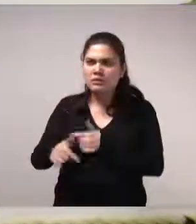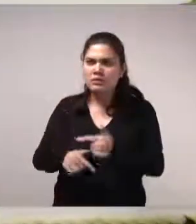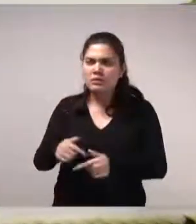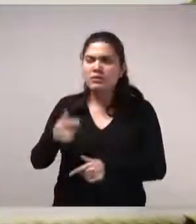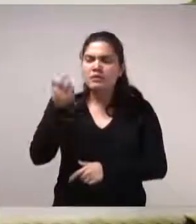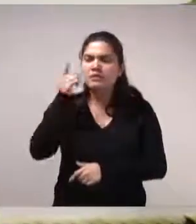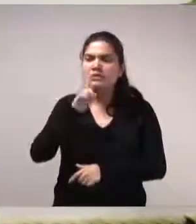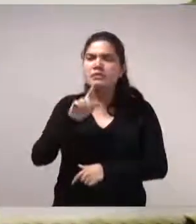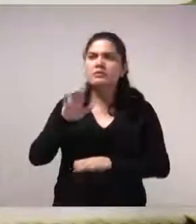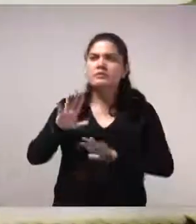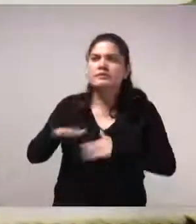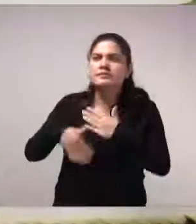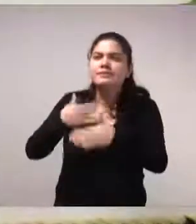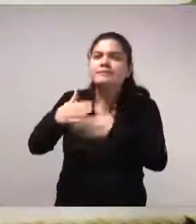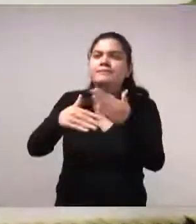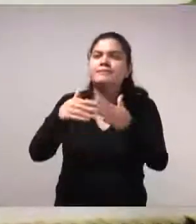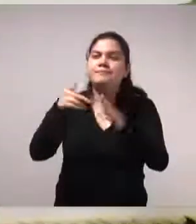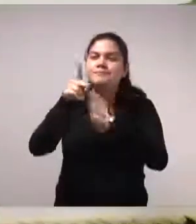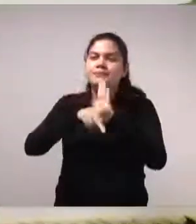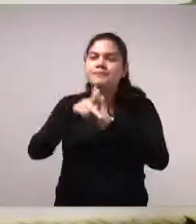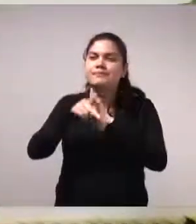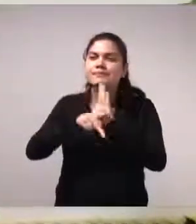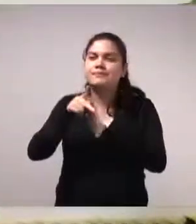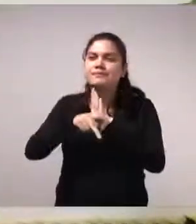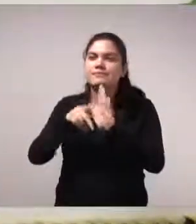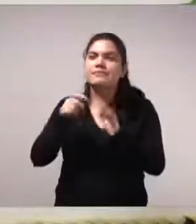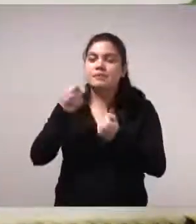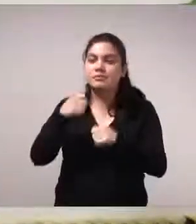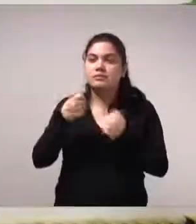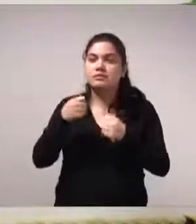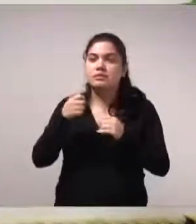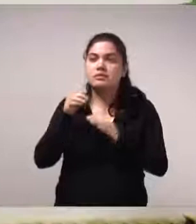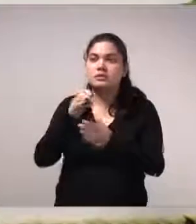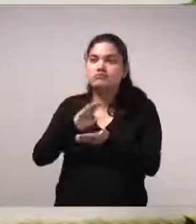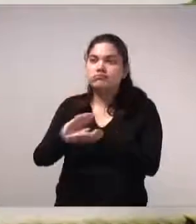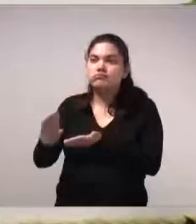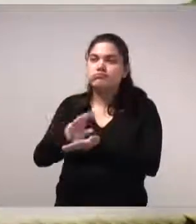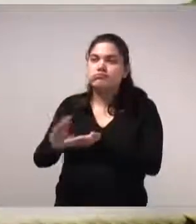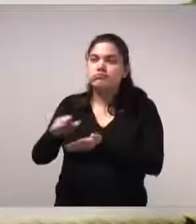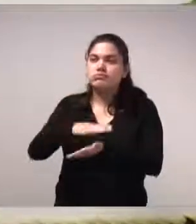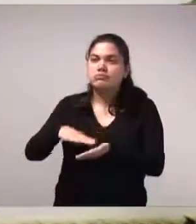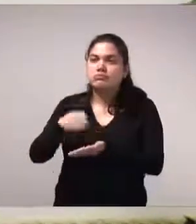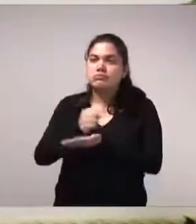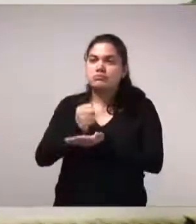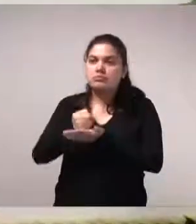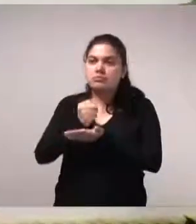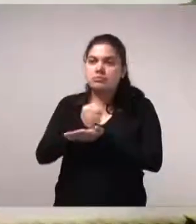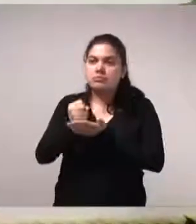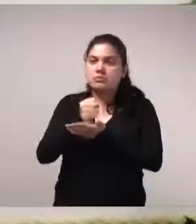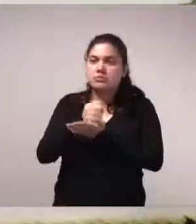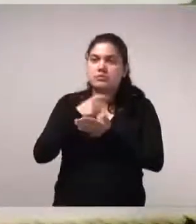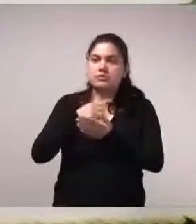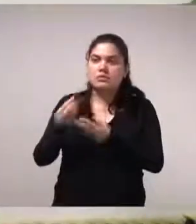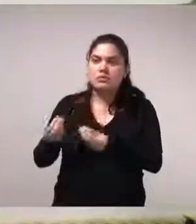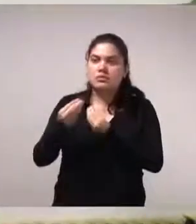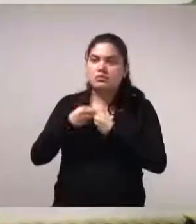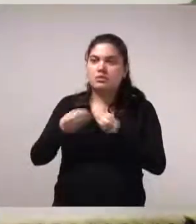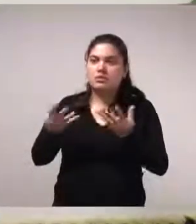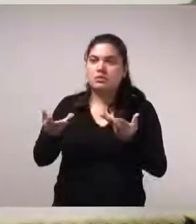esses projetos. Quando você não tem essa estrutura, você tem que investir em processos de contratação que tragam a qualidade